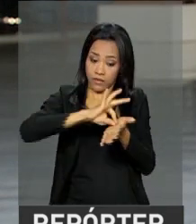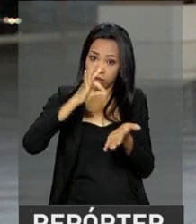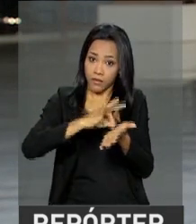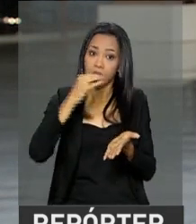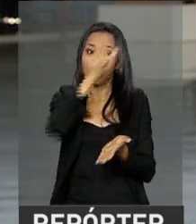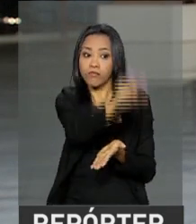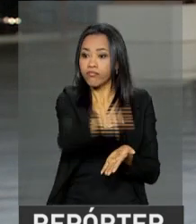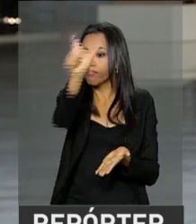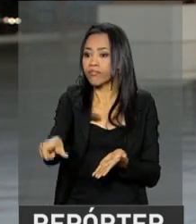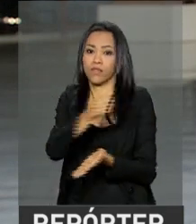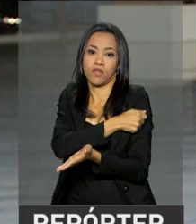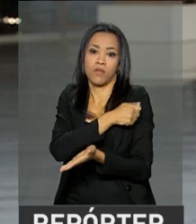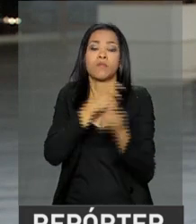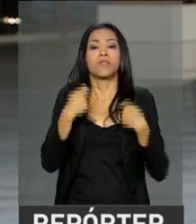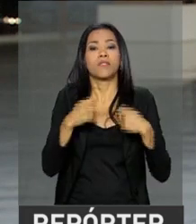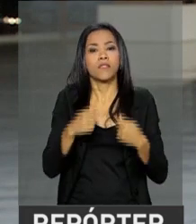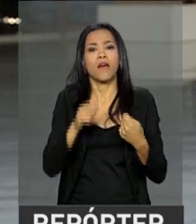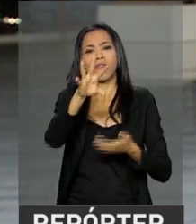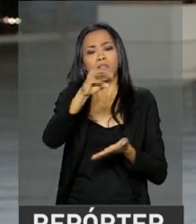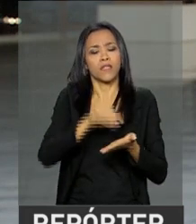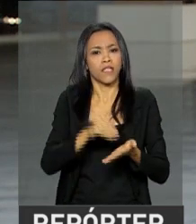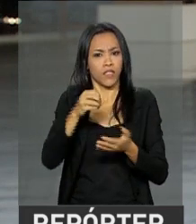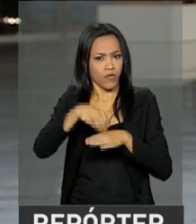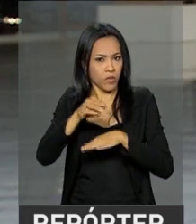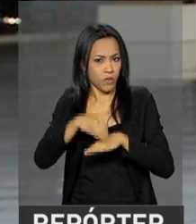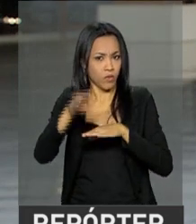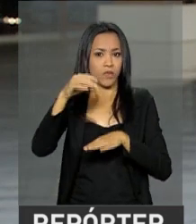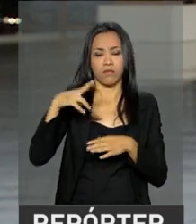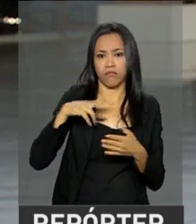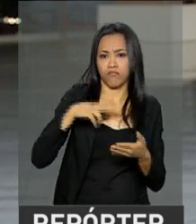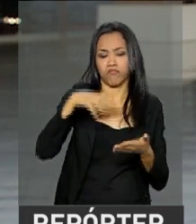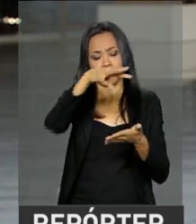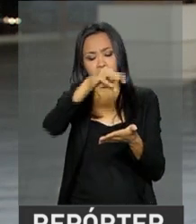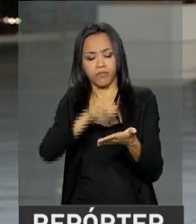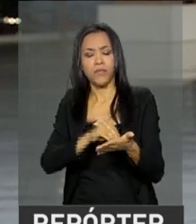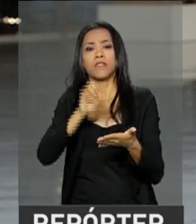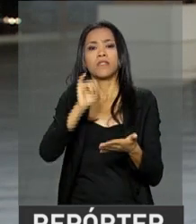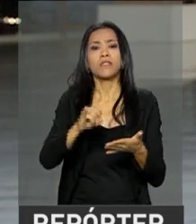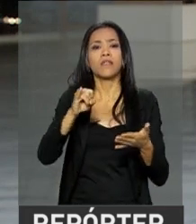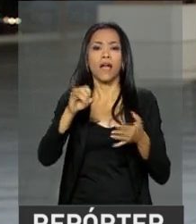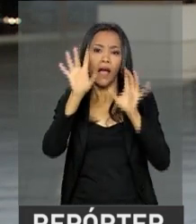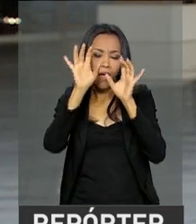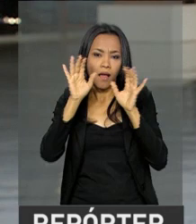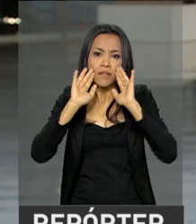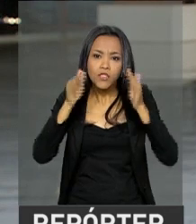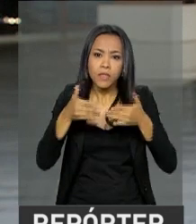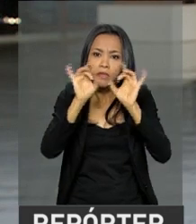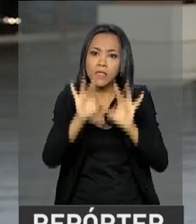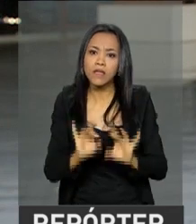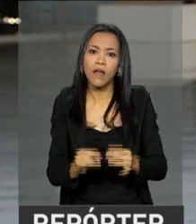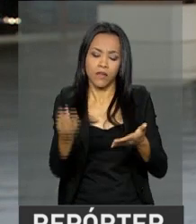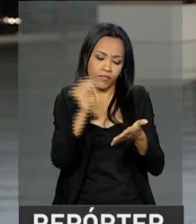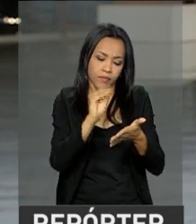dos Estudantes eles tinham que informar por ex exos dados pessoais e a necessidade de algum tipo de atendimento especializado agora